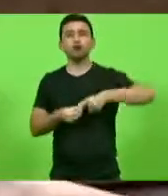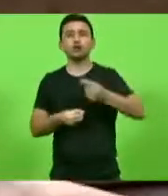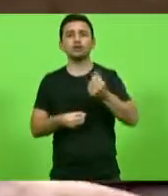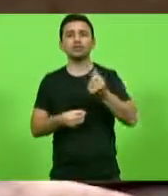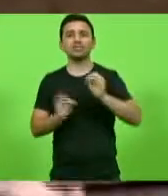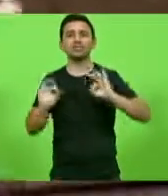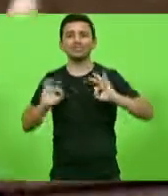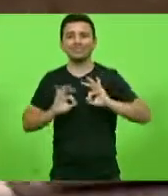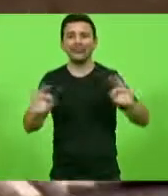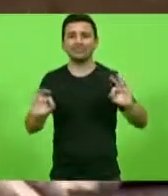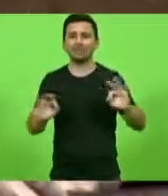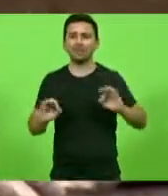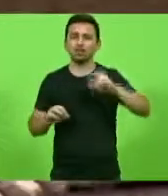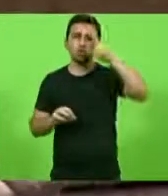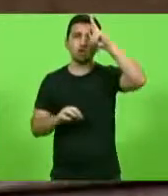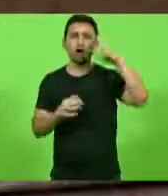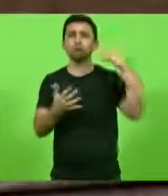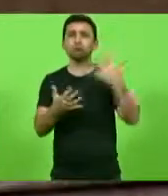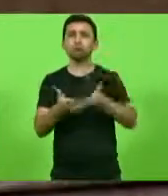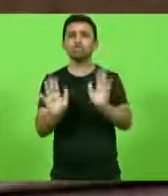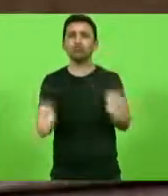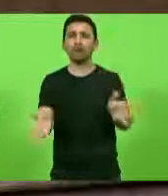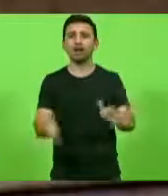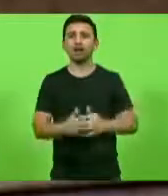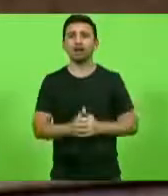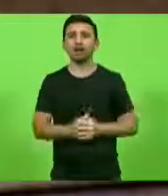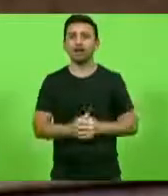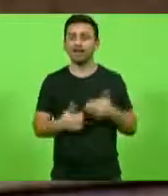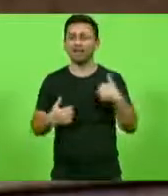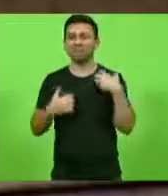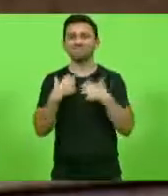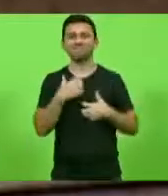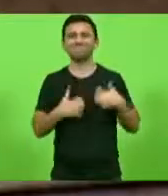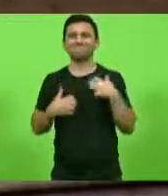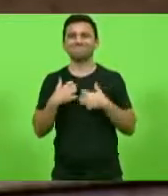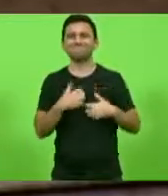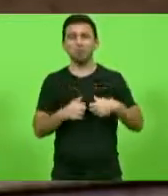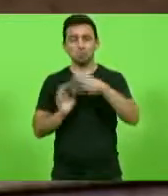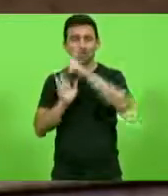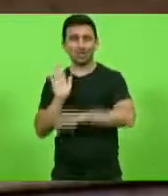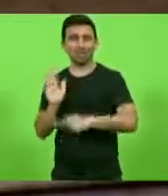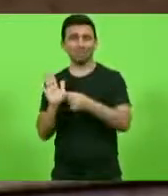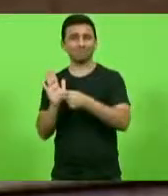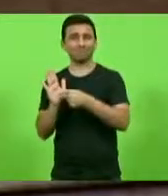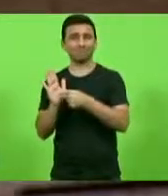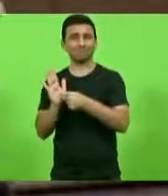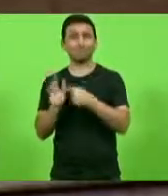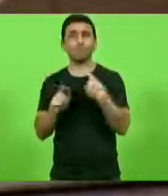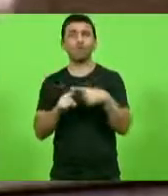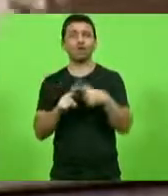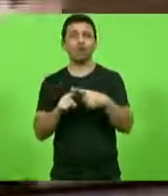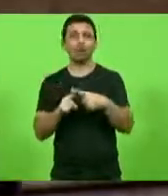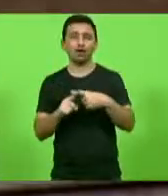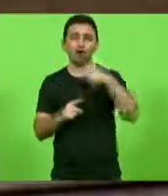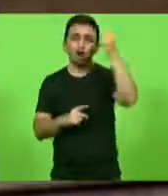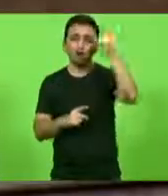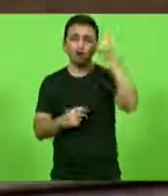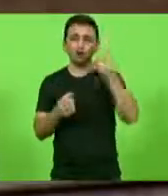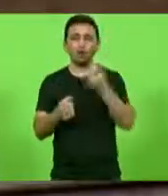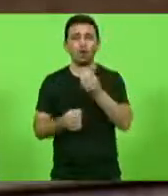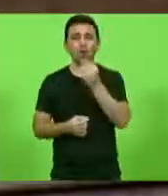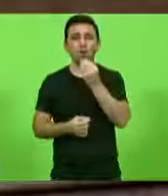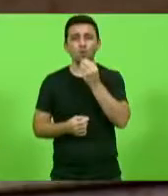volta. Isso é histórico, é histórico. Eu fico incomodado quando eu vejo um projeto desse, porque, logicamente, os deputados que propuseram